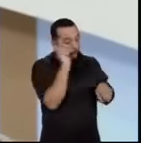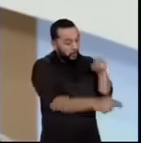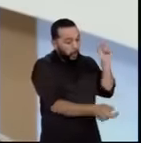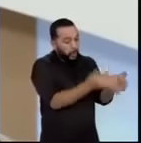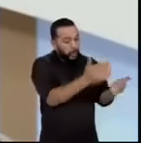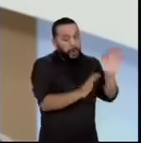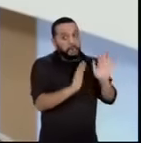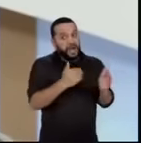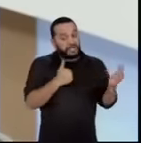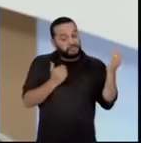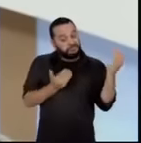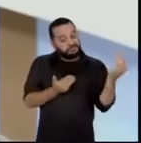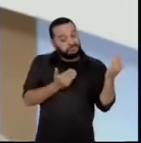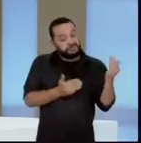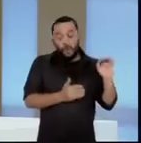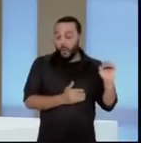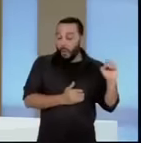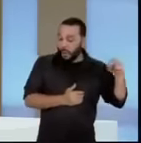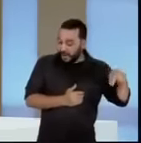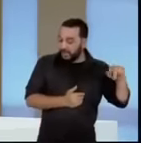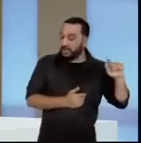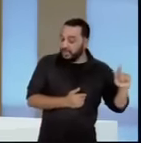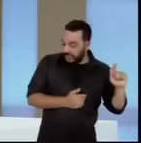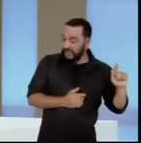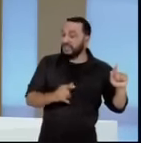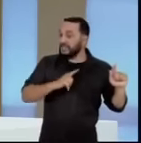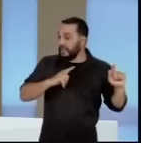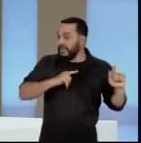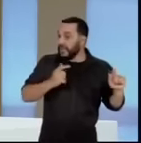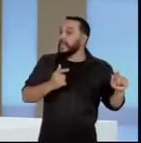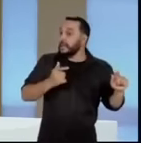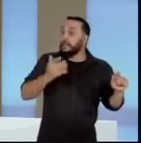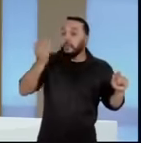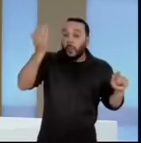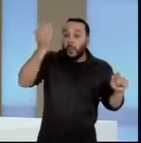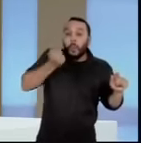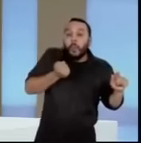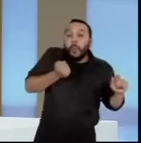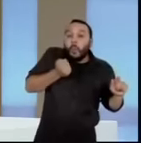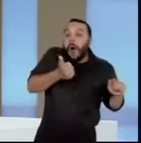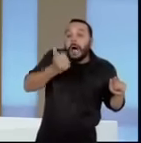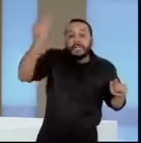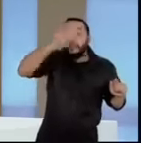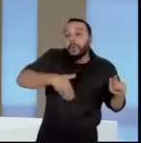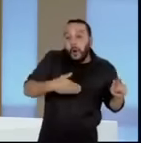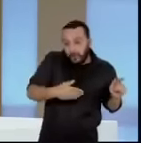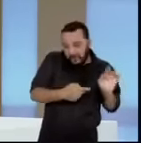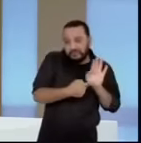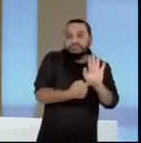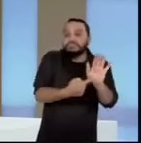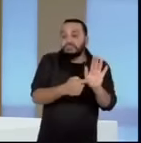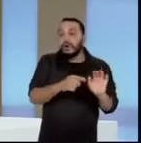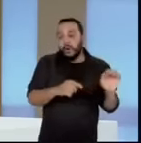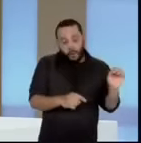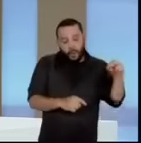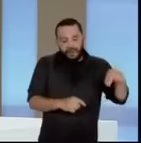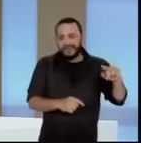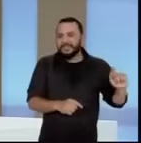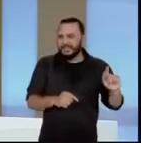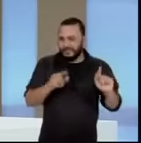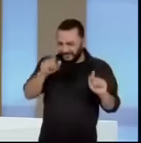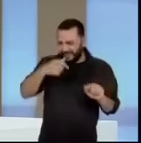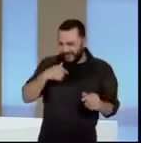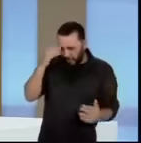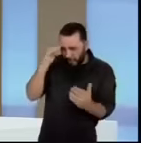indício fortíssimo de participação das ONGs nas queimadas. Queria que o senhor falasse para a gente qual que é o papel das ONGs nas queimadas, se o